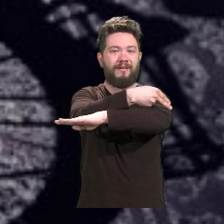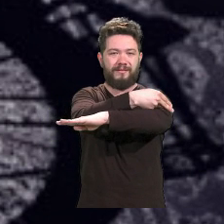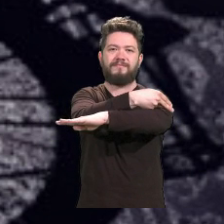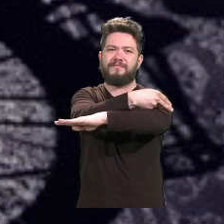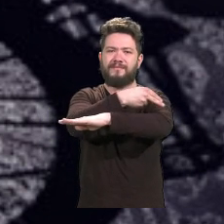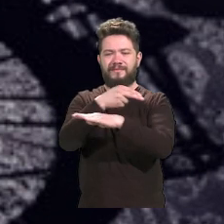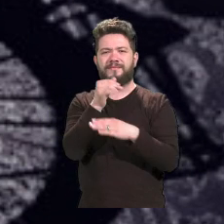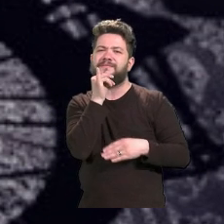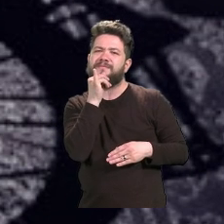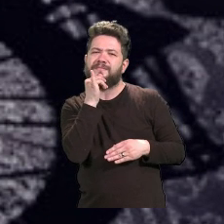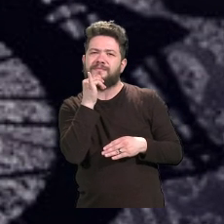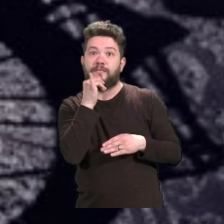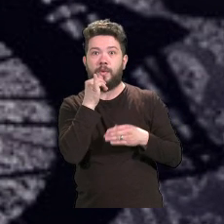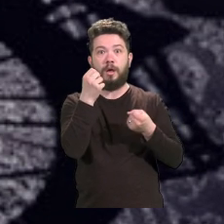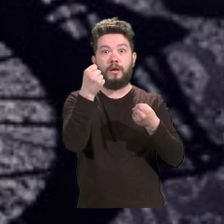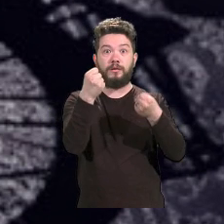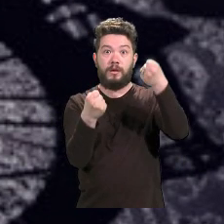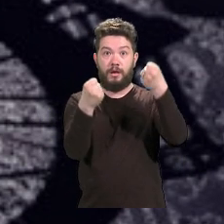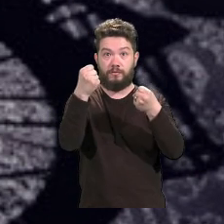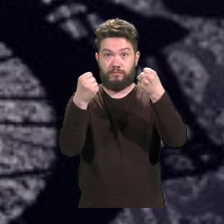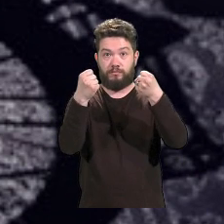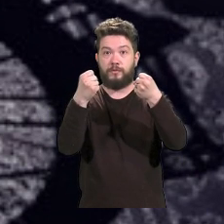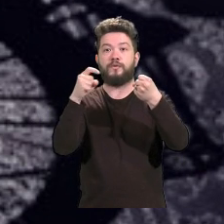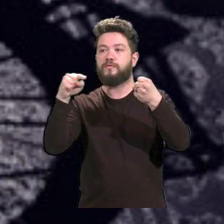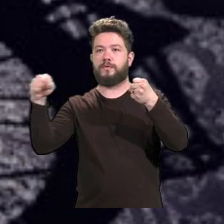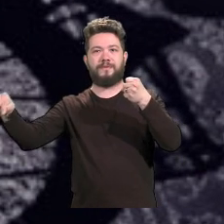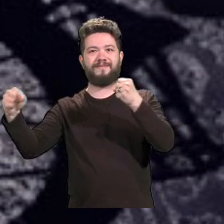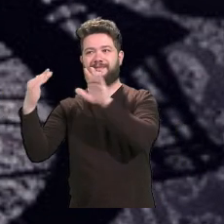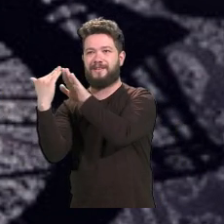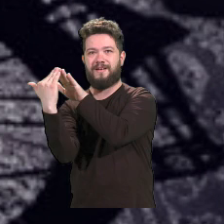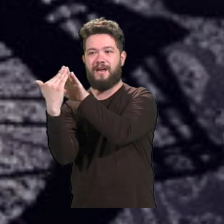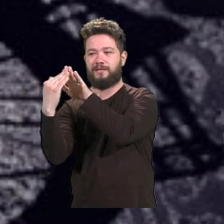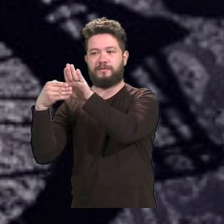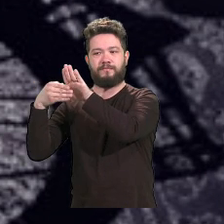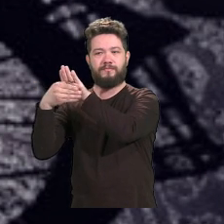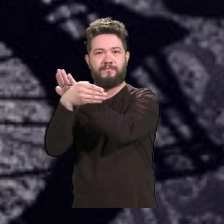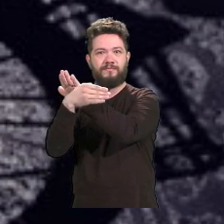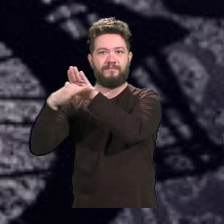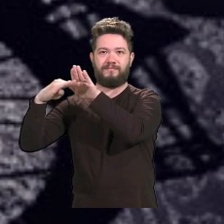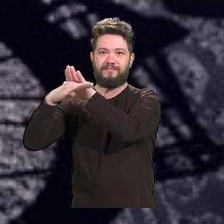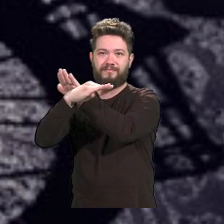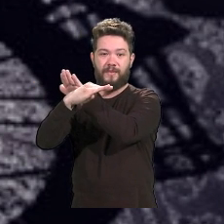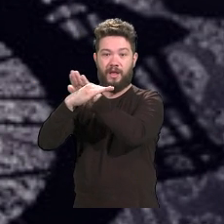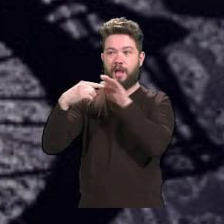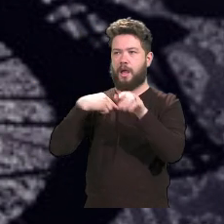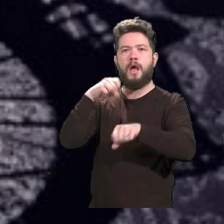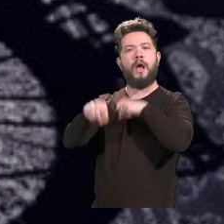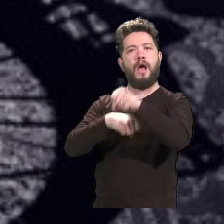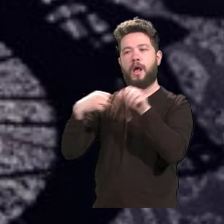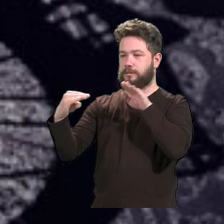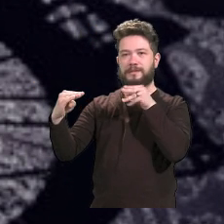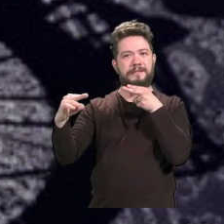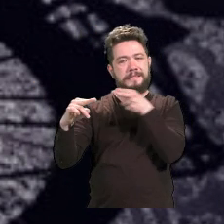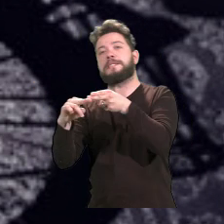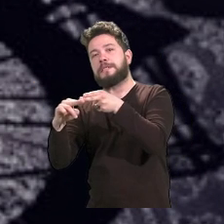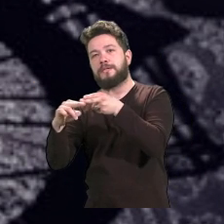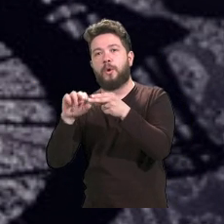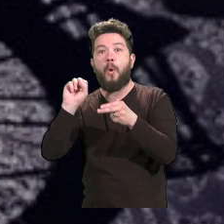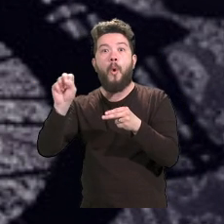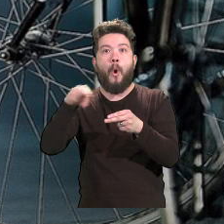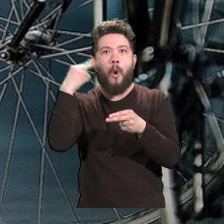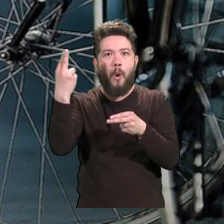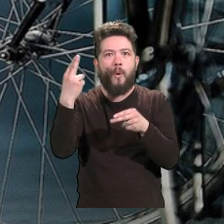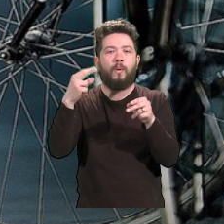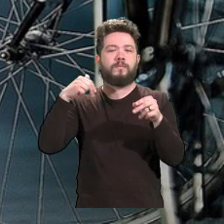bike. Por exemplo, um carro pode sair da garagem e você pode ser acertado. Um pedestre